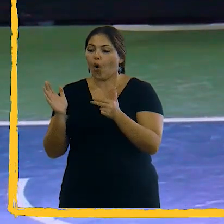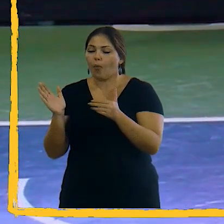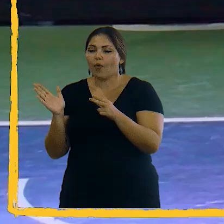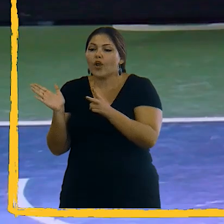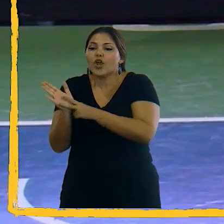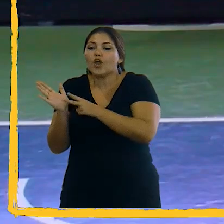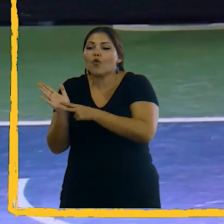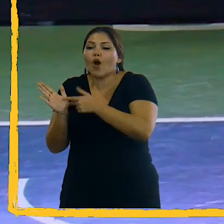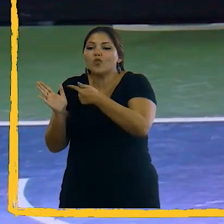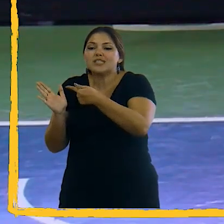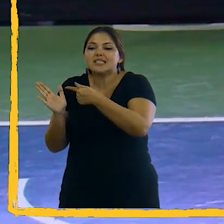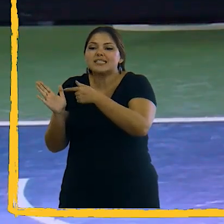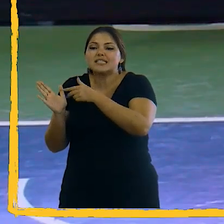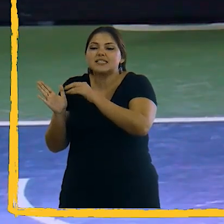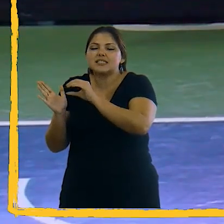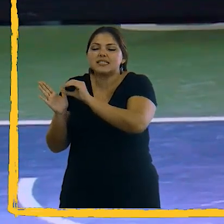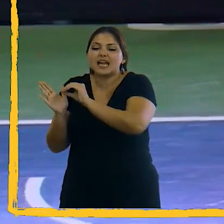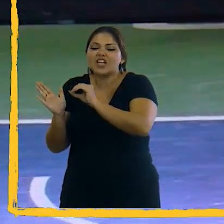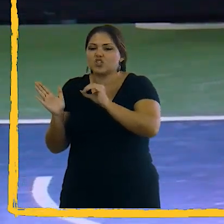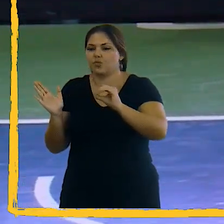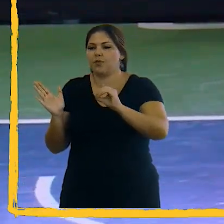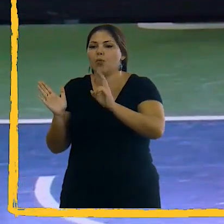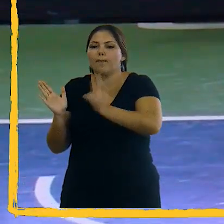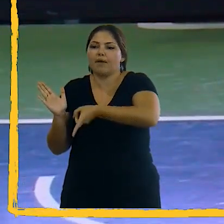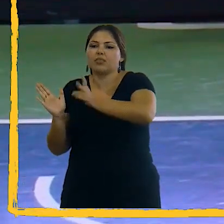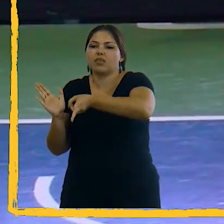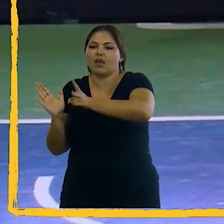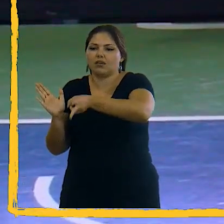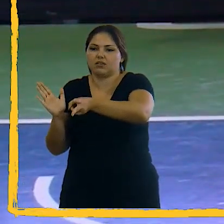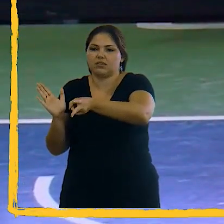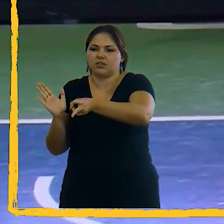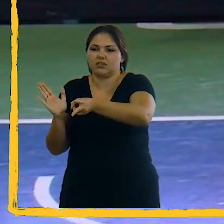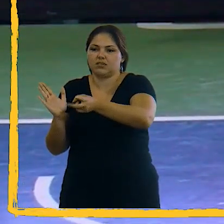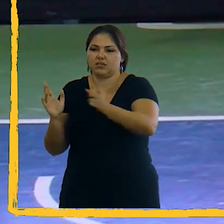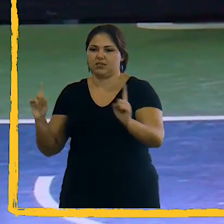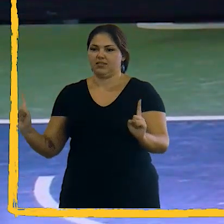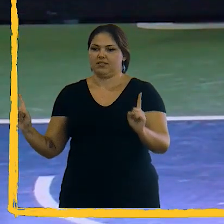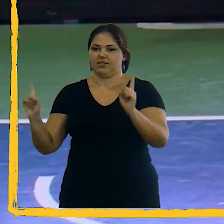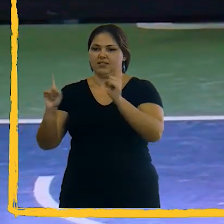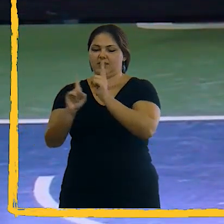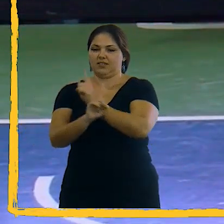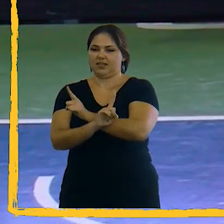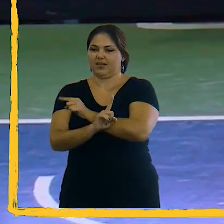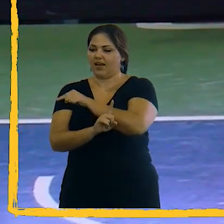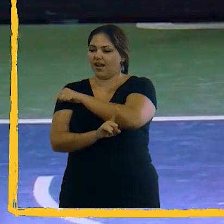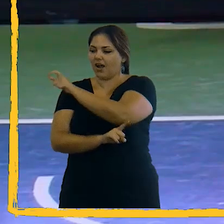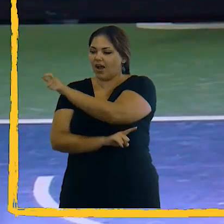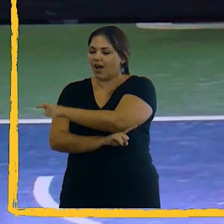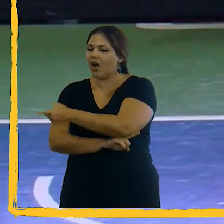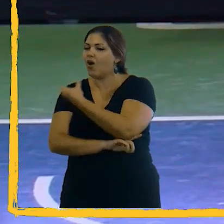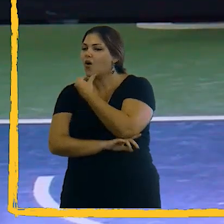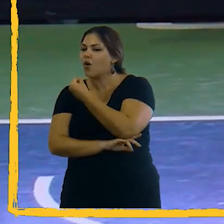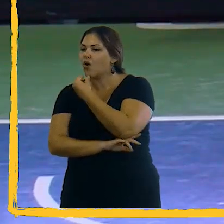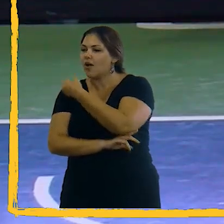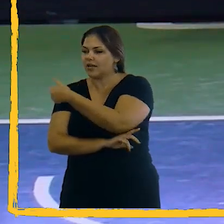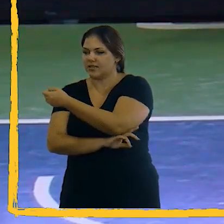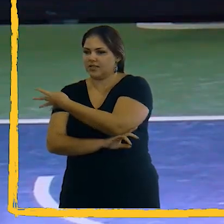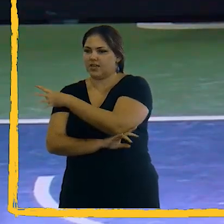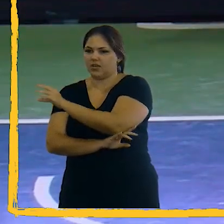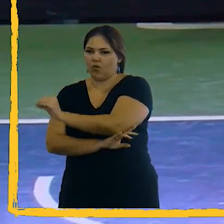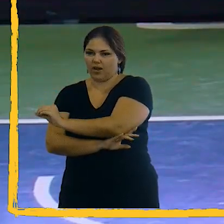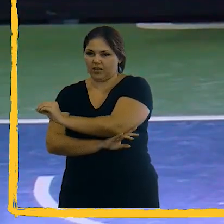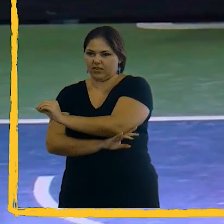era 70 tem que passar a ser quanto pessoal 140 ou seja multiplica